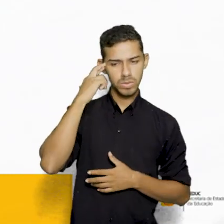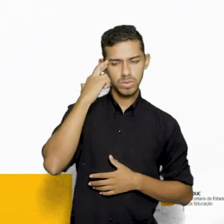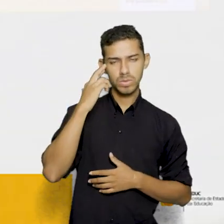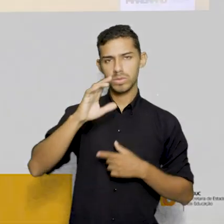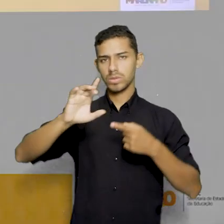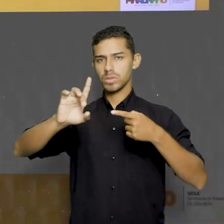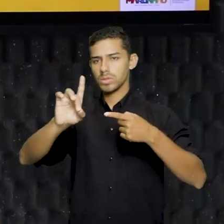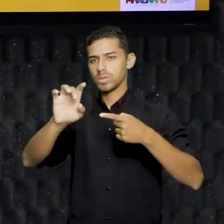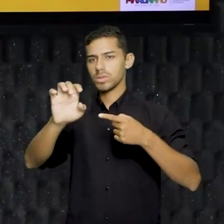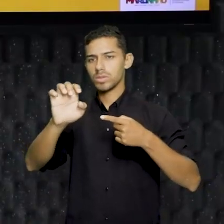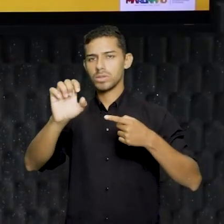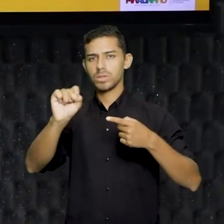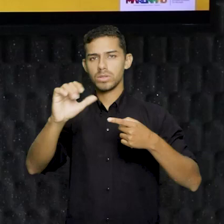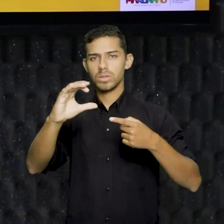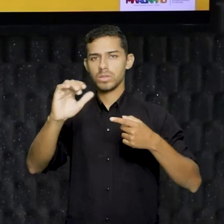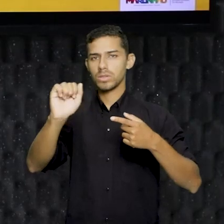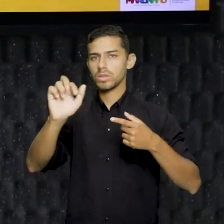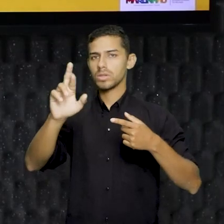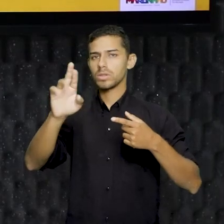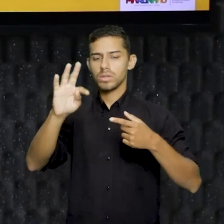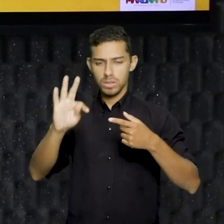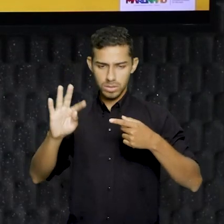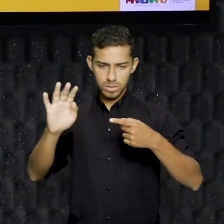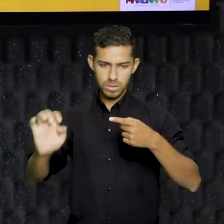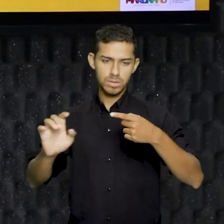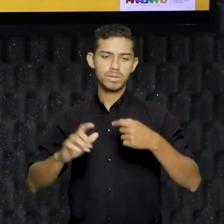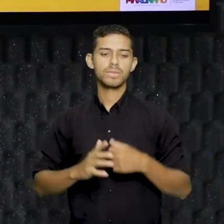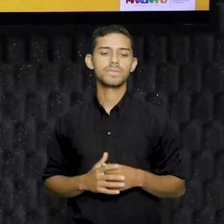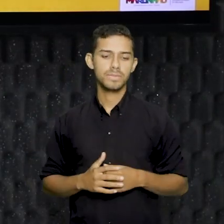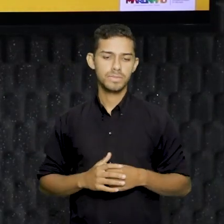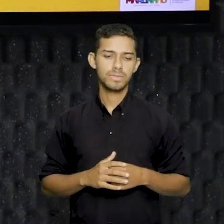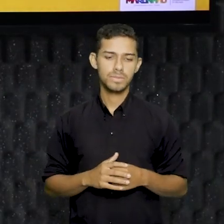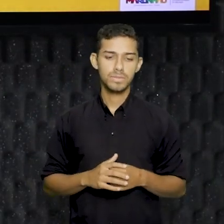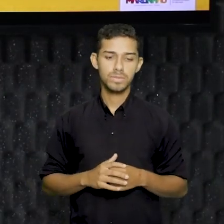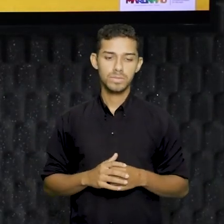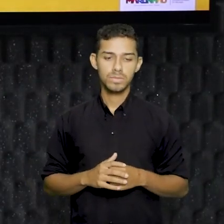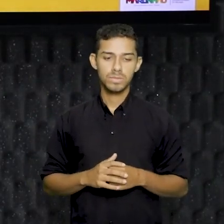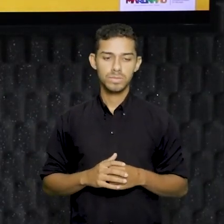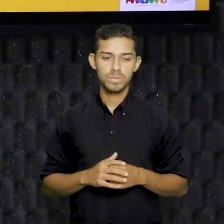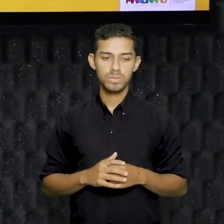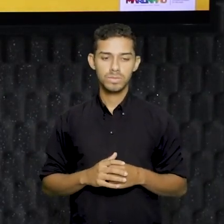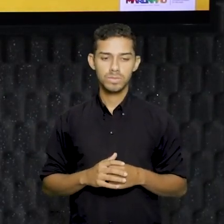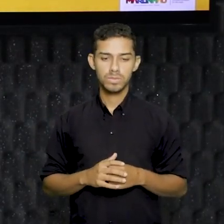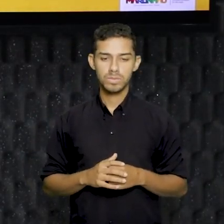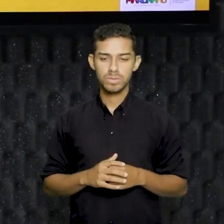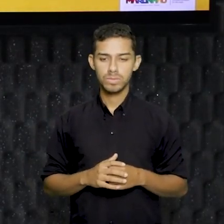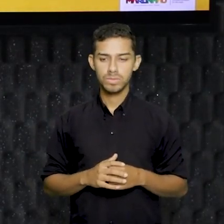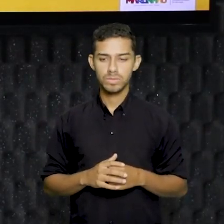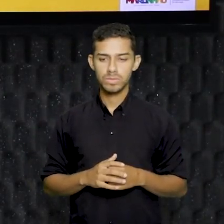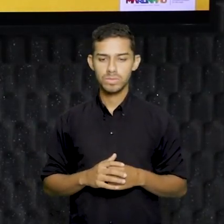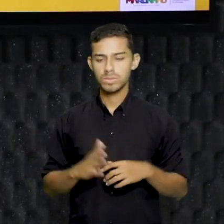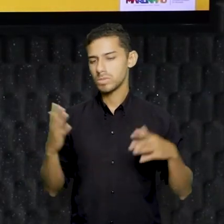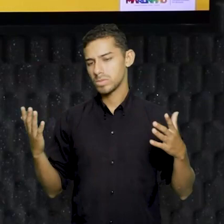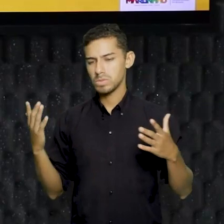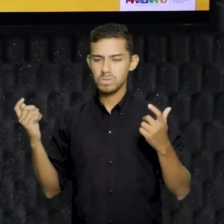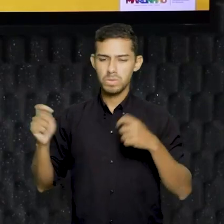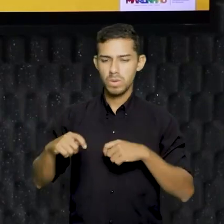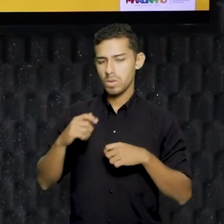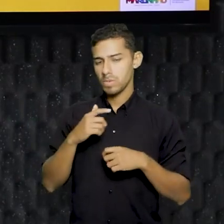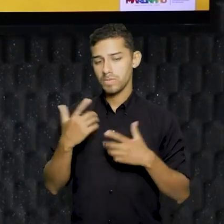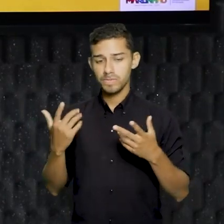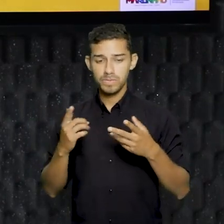decati Pascal Espinosa lives que considera os homens unidos por um bom senso não é nem por